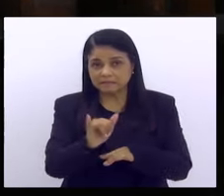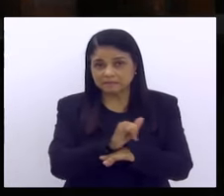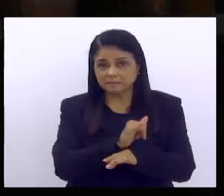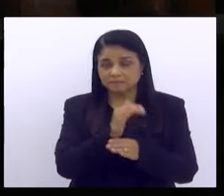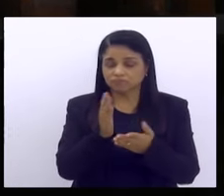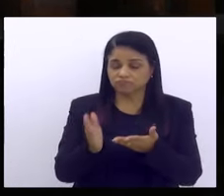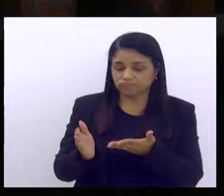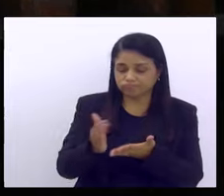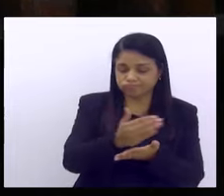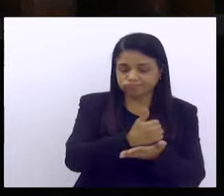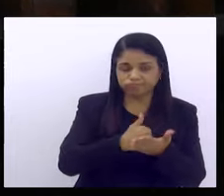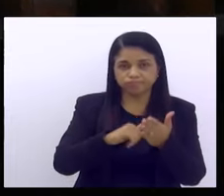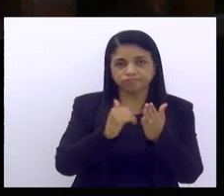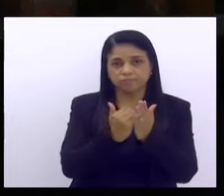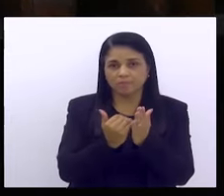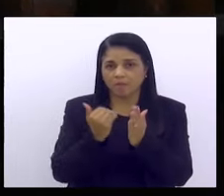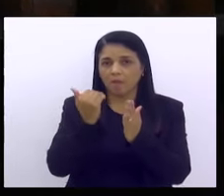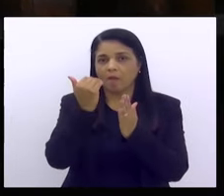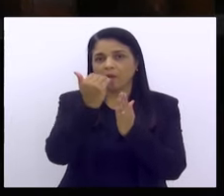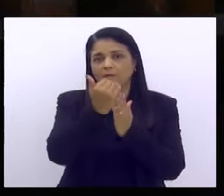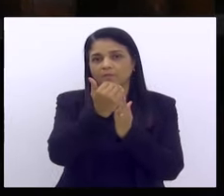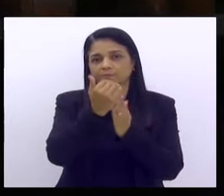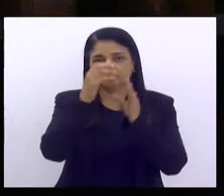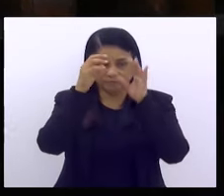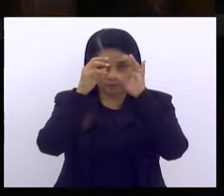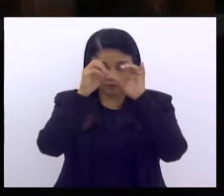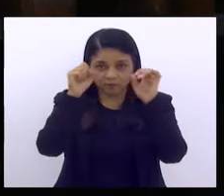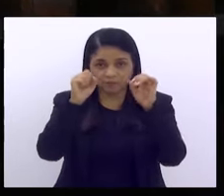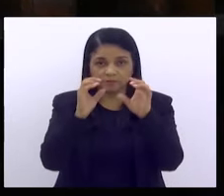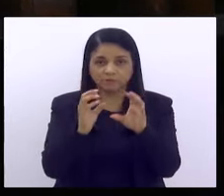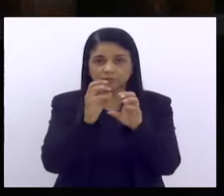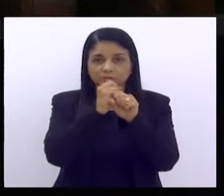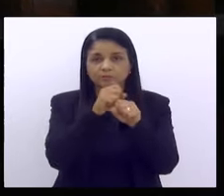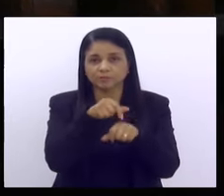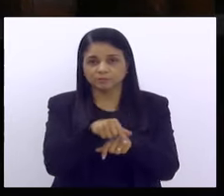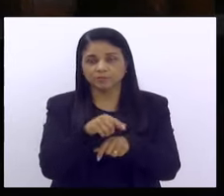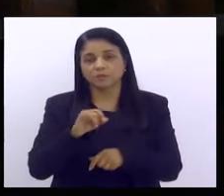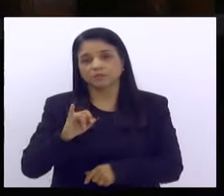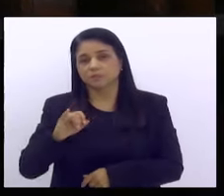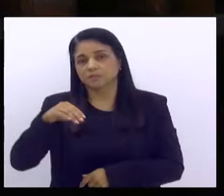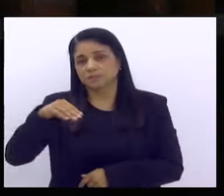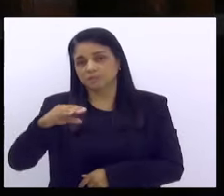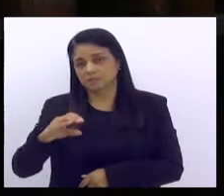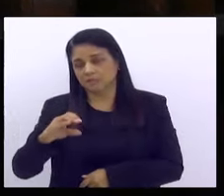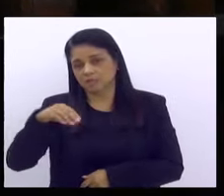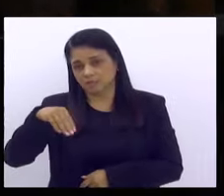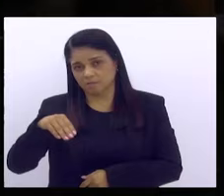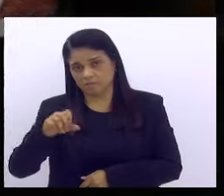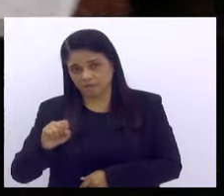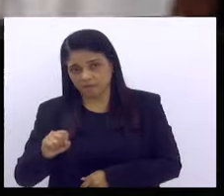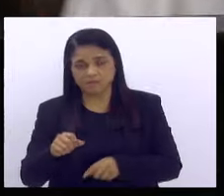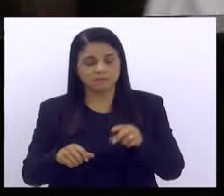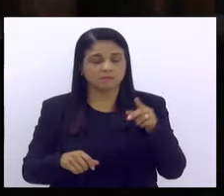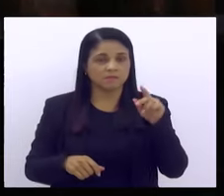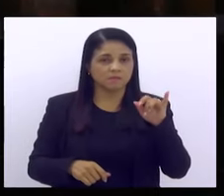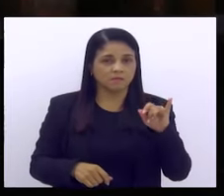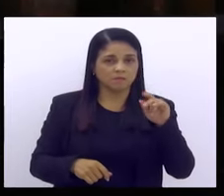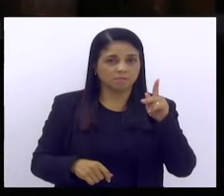aumento da arrecadação tributária. ICMS, IPVA,